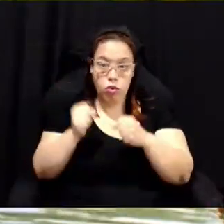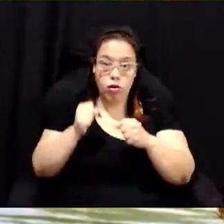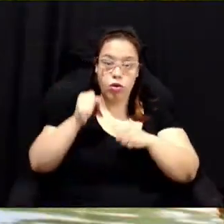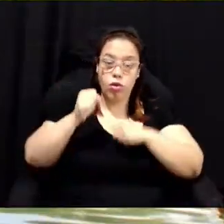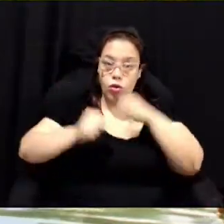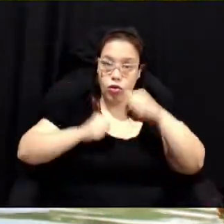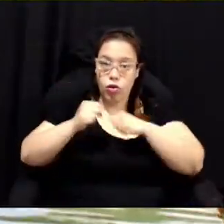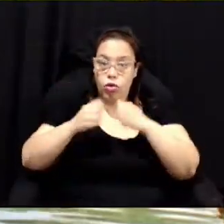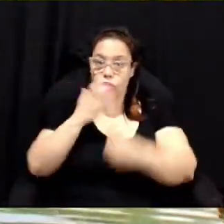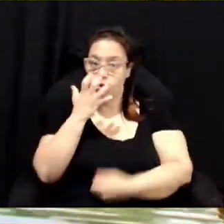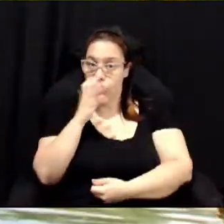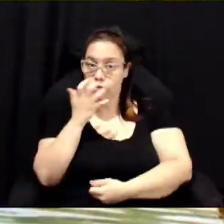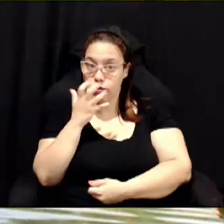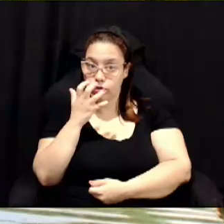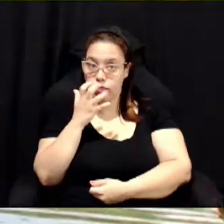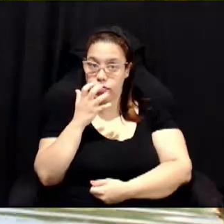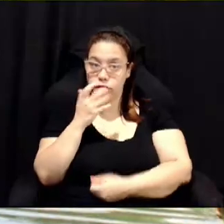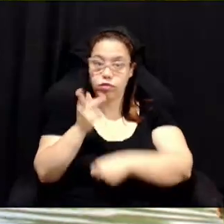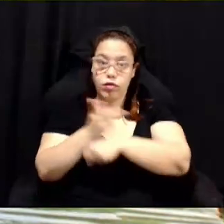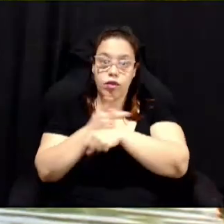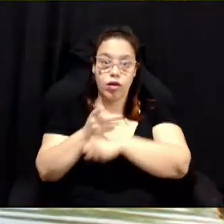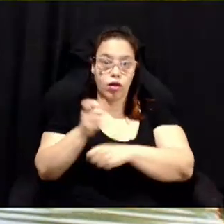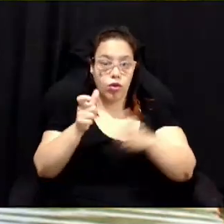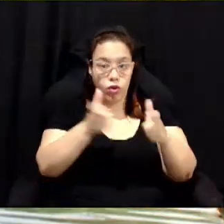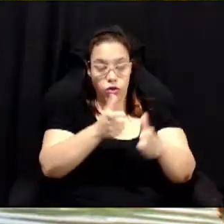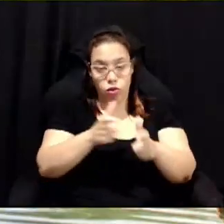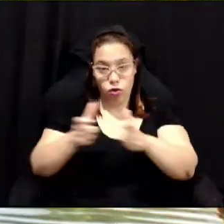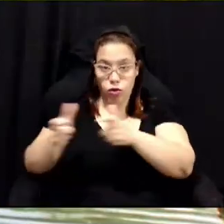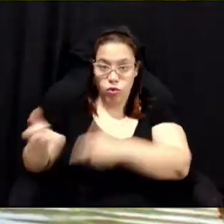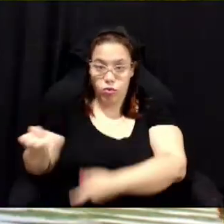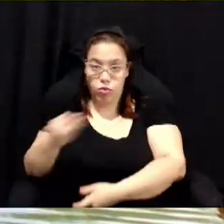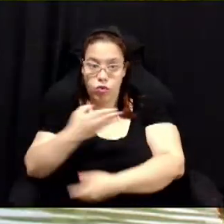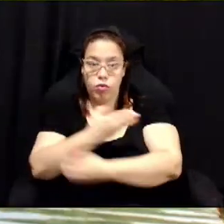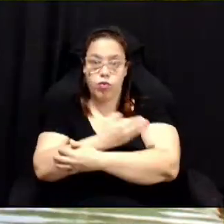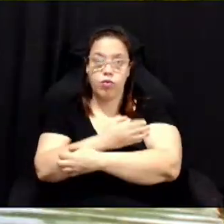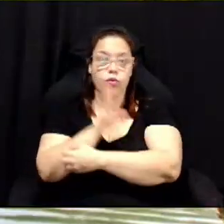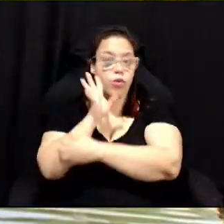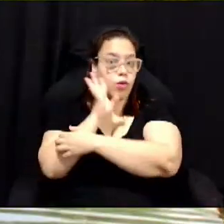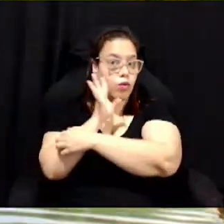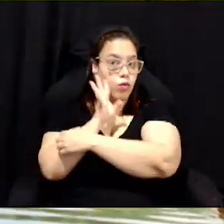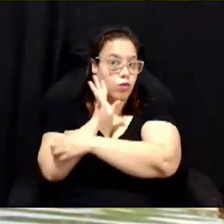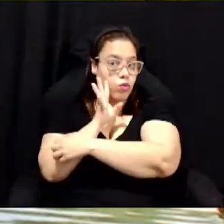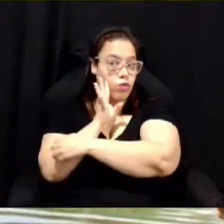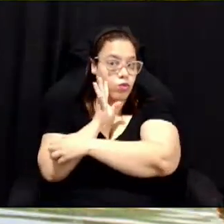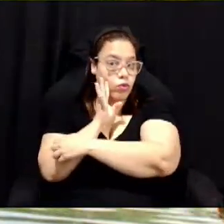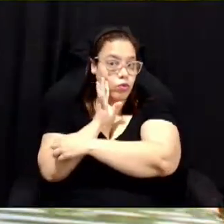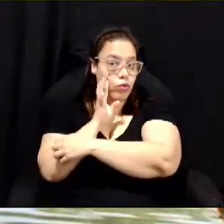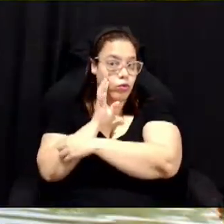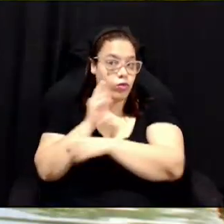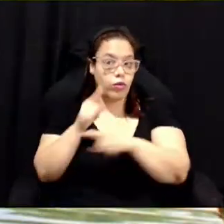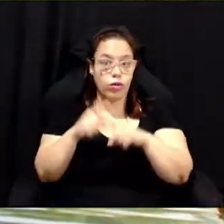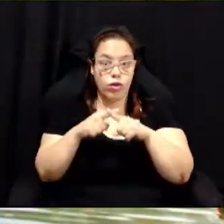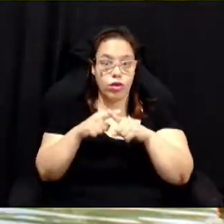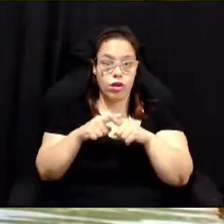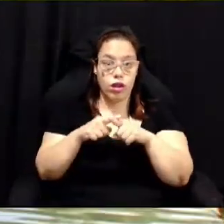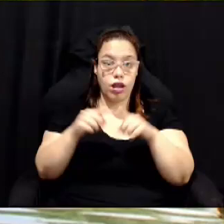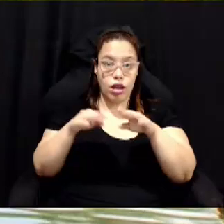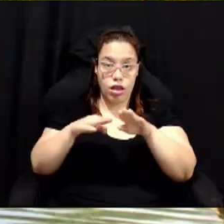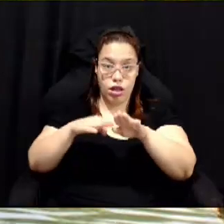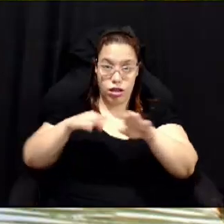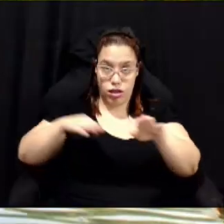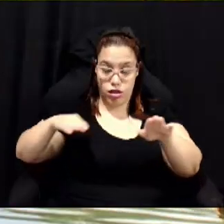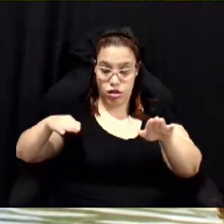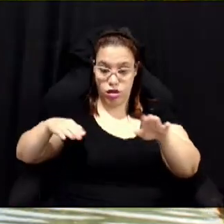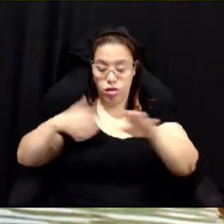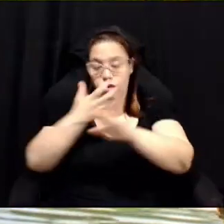cachorras, buscar novos lugares para poder correr, foi muito legal. Porque a maioria das provas que a gente faz é em trilha. E eu gosto muito da parte